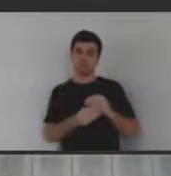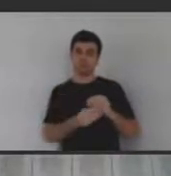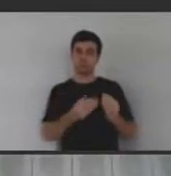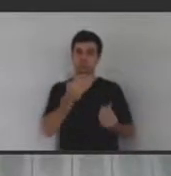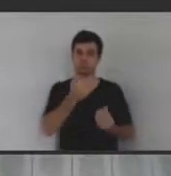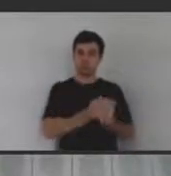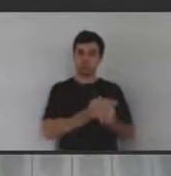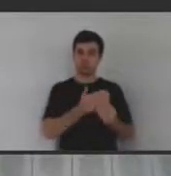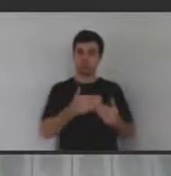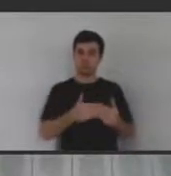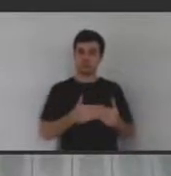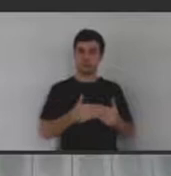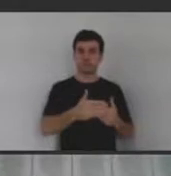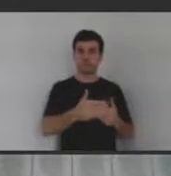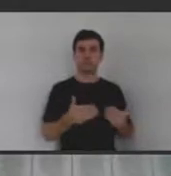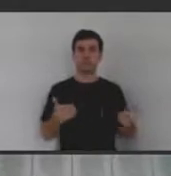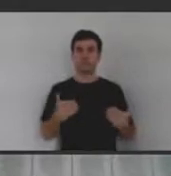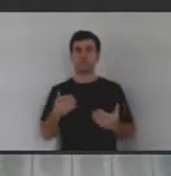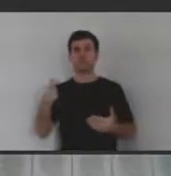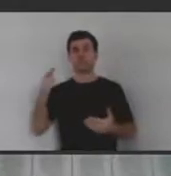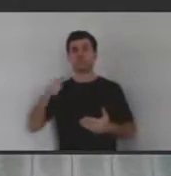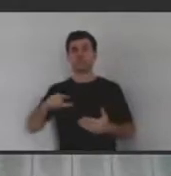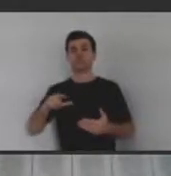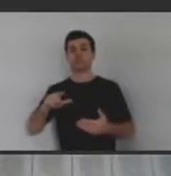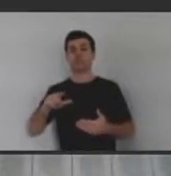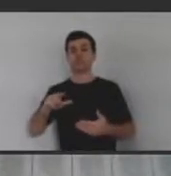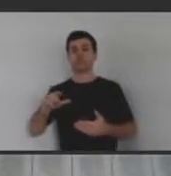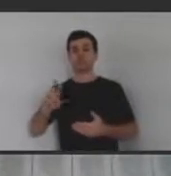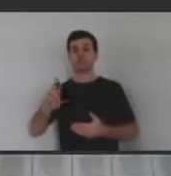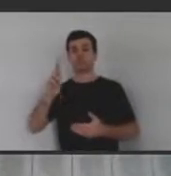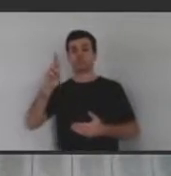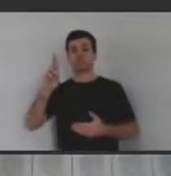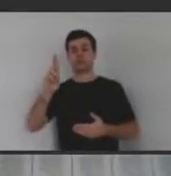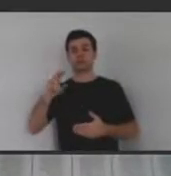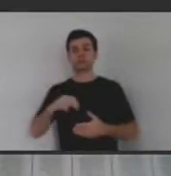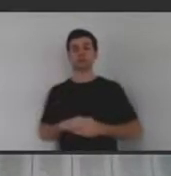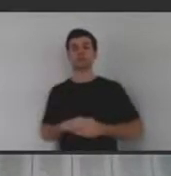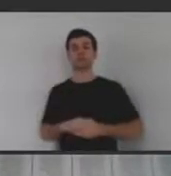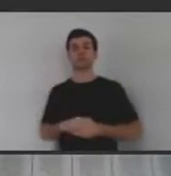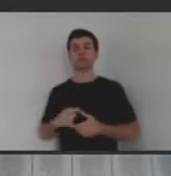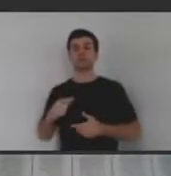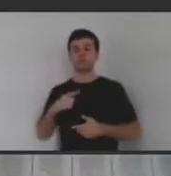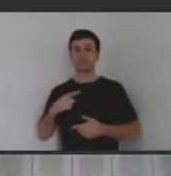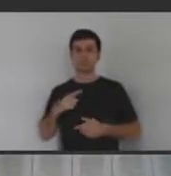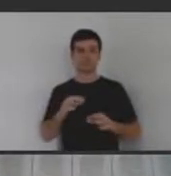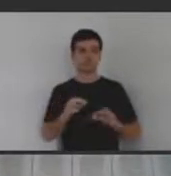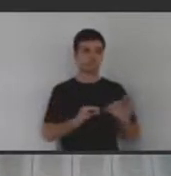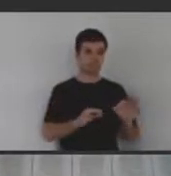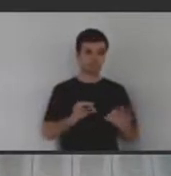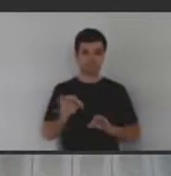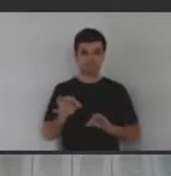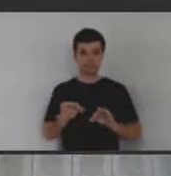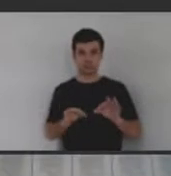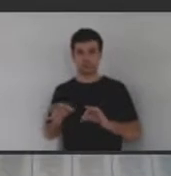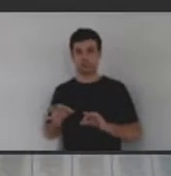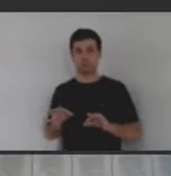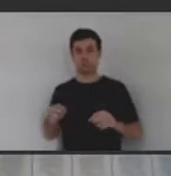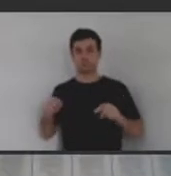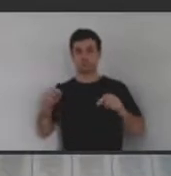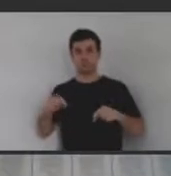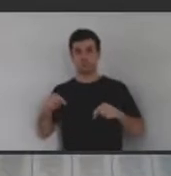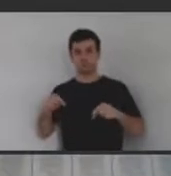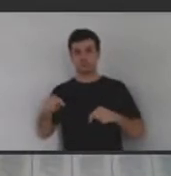inclusive, segundo jurisprudência ainda majoritária, o TSE. Considerando que o procedimento administrativo previsto e disciplinado na portaria PGE